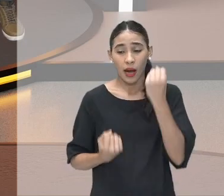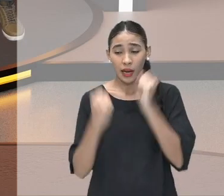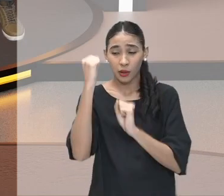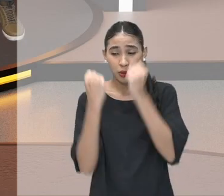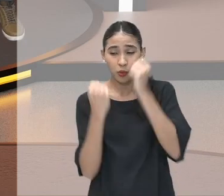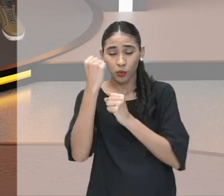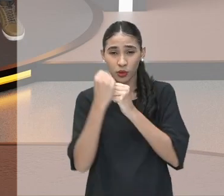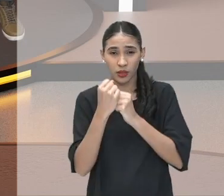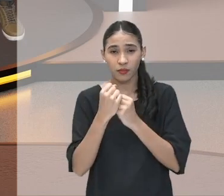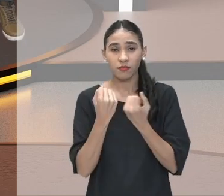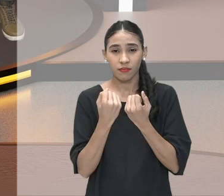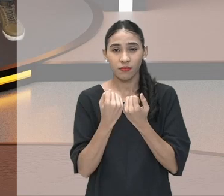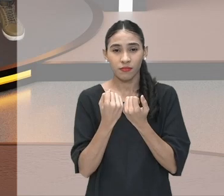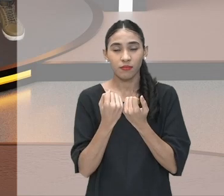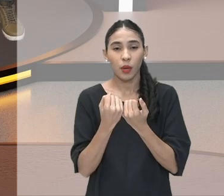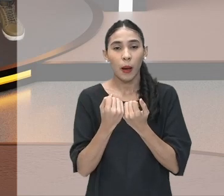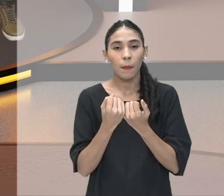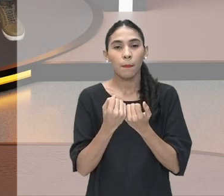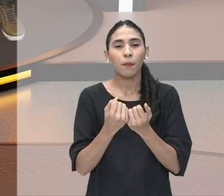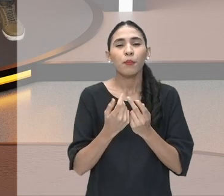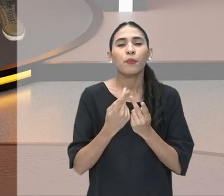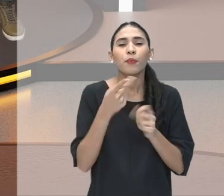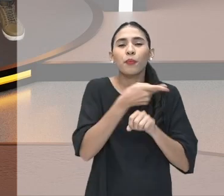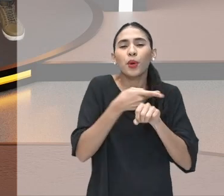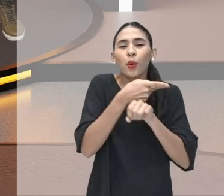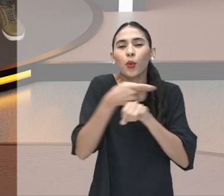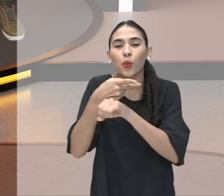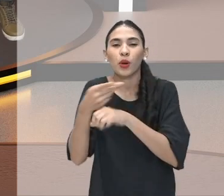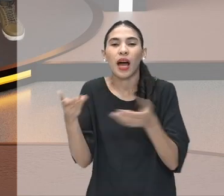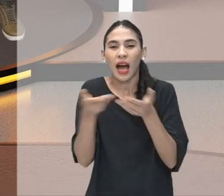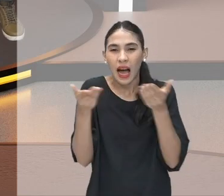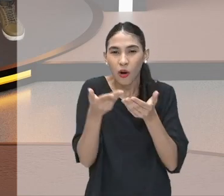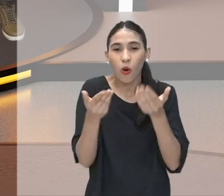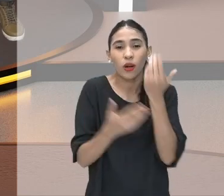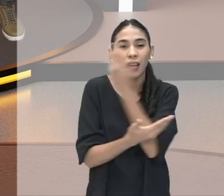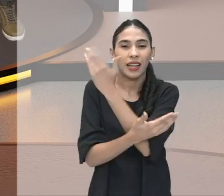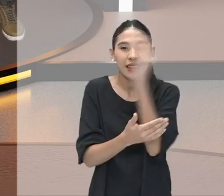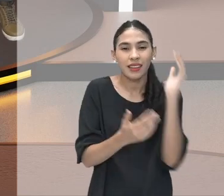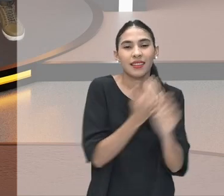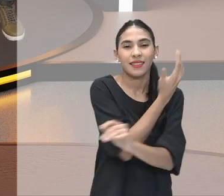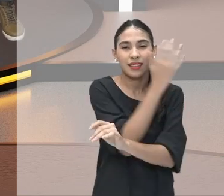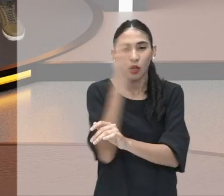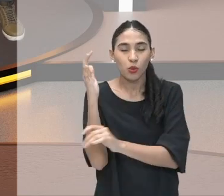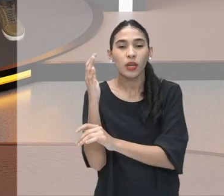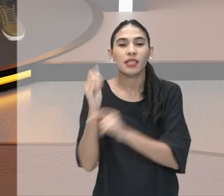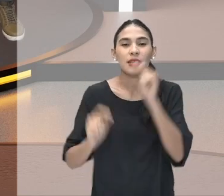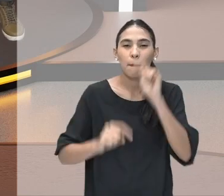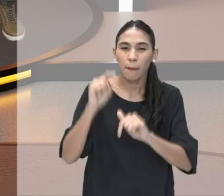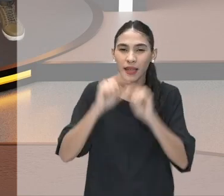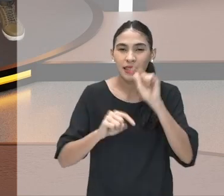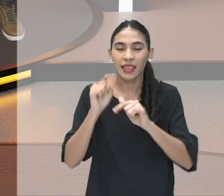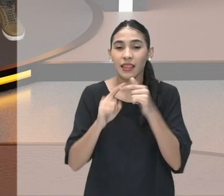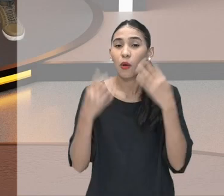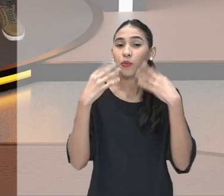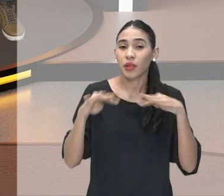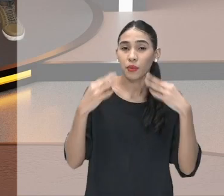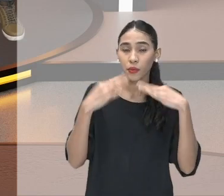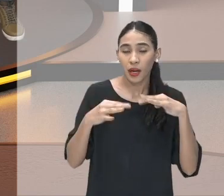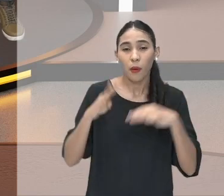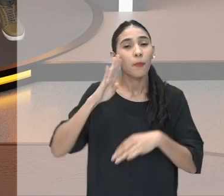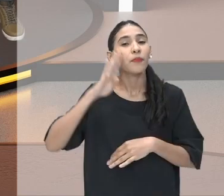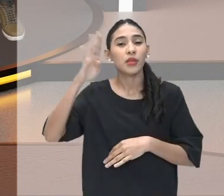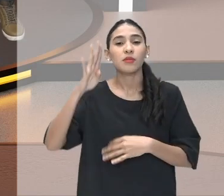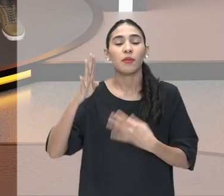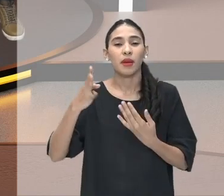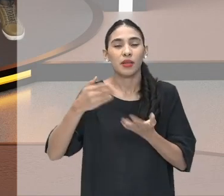onde? Recursos na natureza. Então, vai afetar mais ainda aí a questão dos recursos da natureza. Principalmente